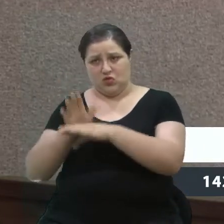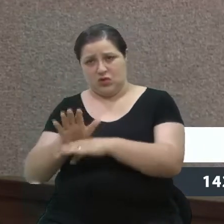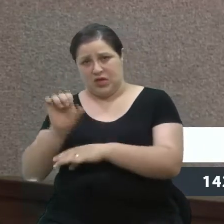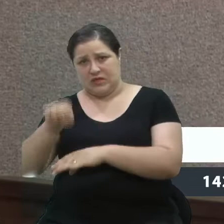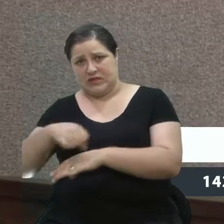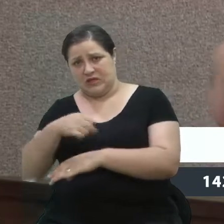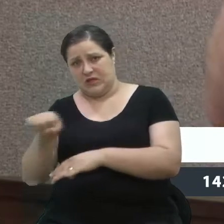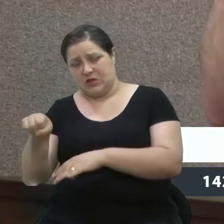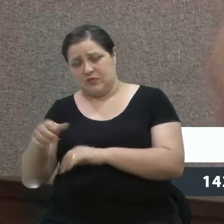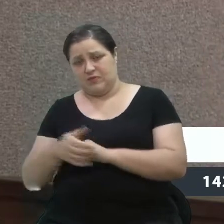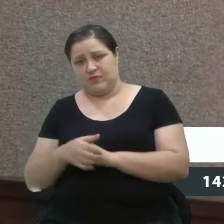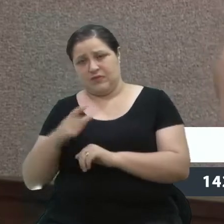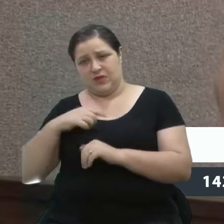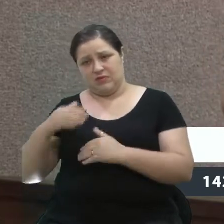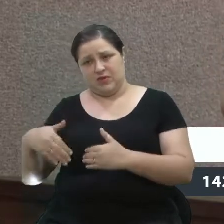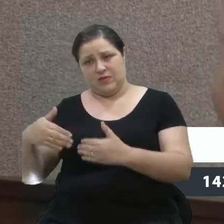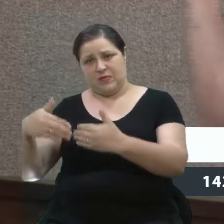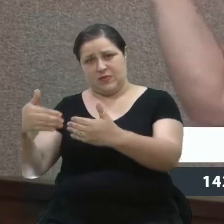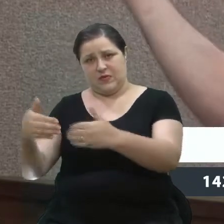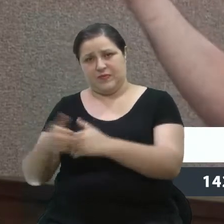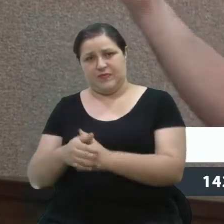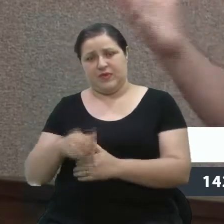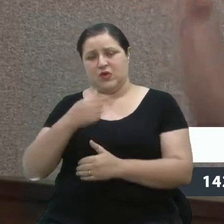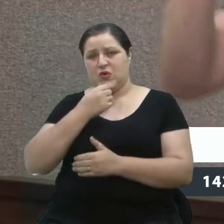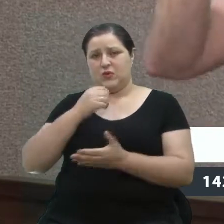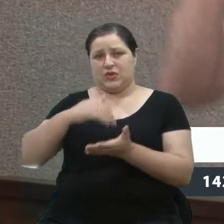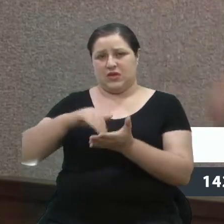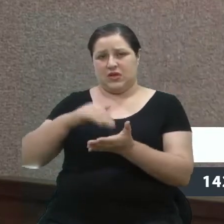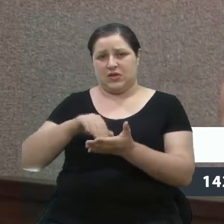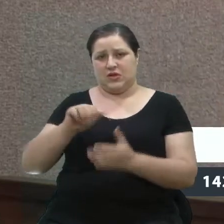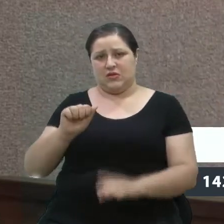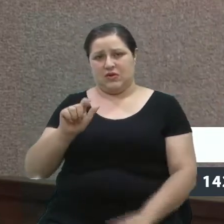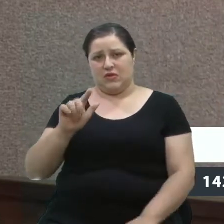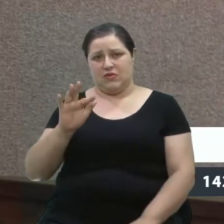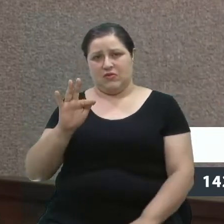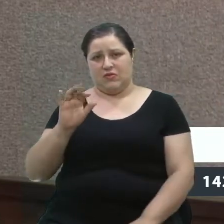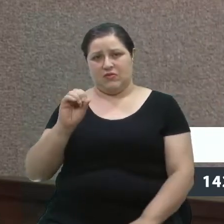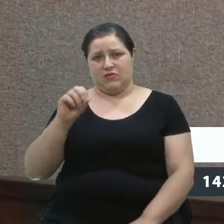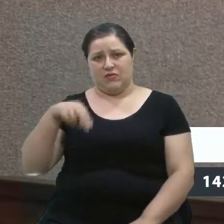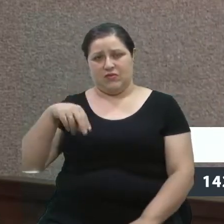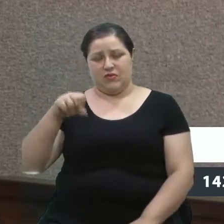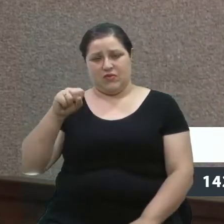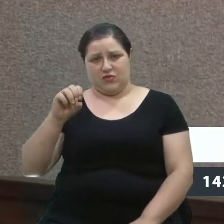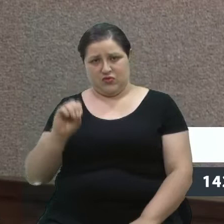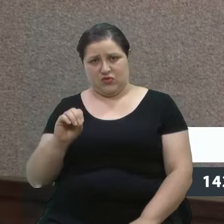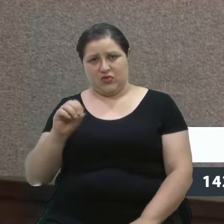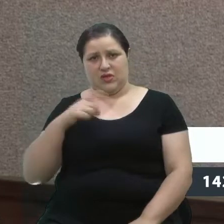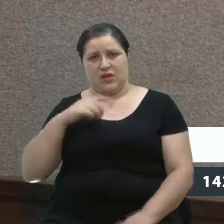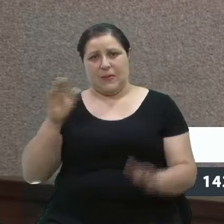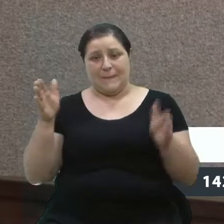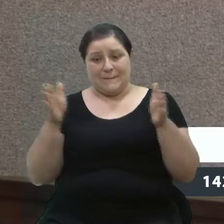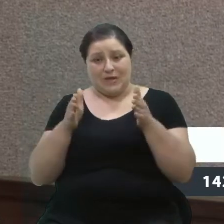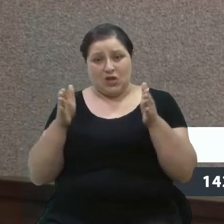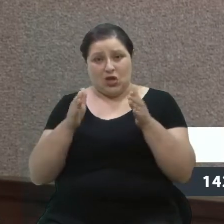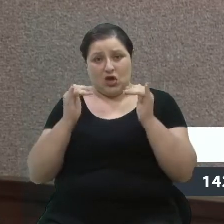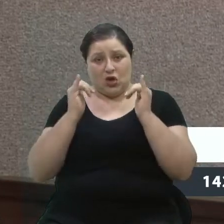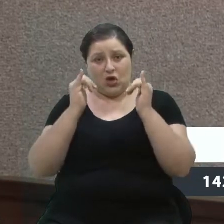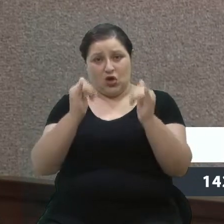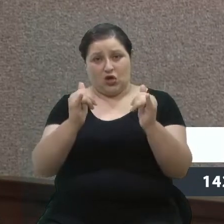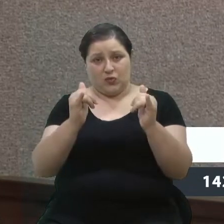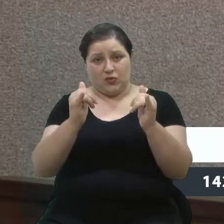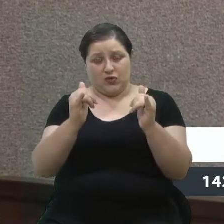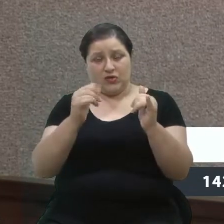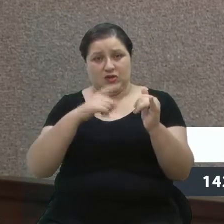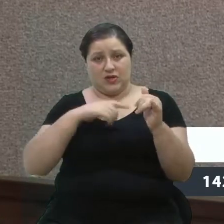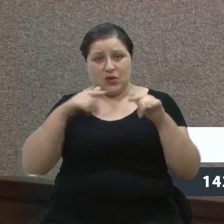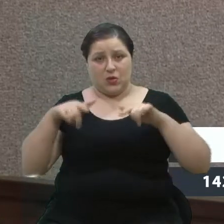A questão que o secretário Alfonso me falou outro dia, de botar menores ônibus em linhas que não tem tanta demanda. Não está no contrato. Quando